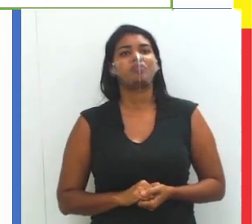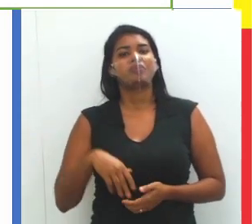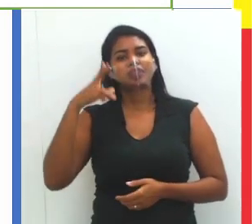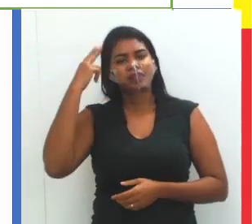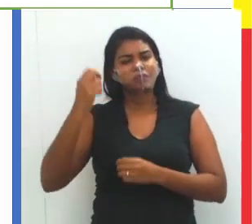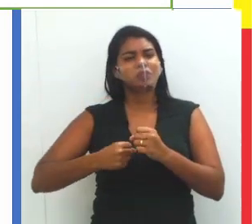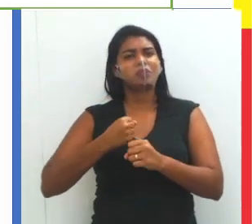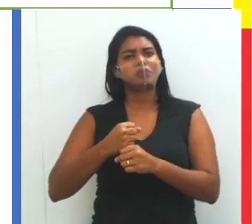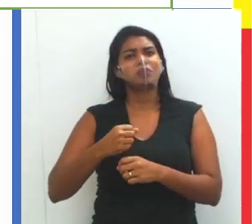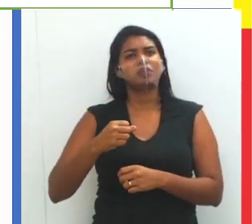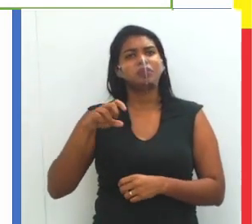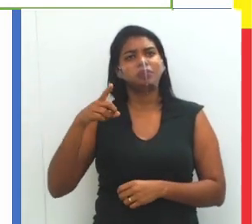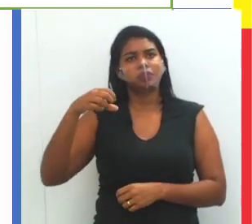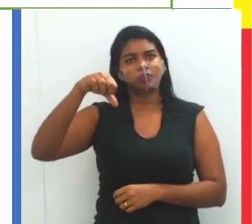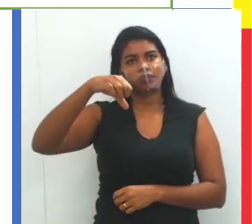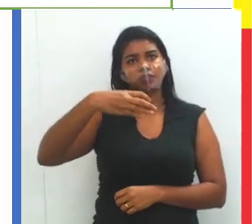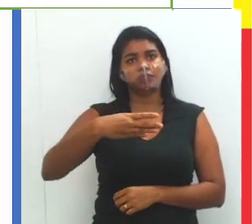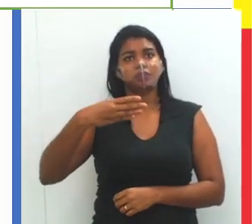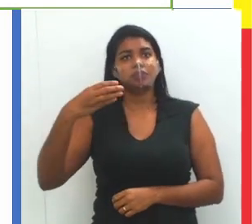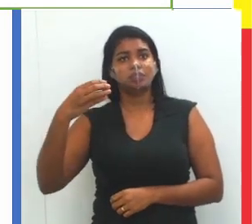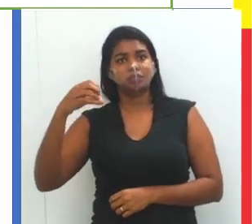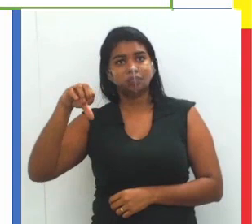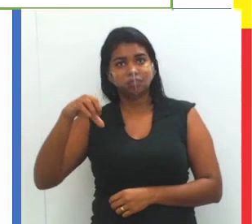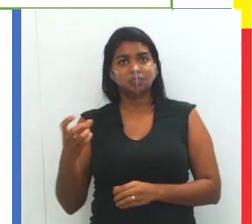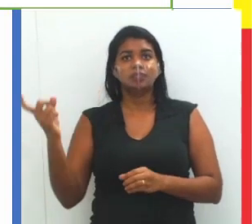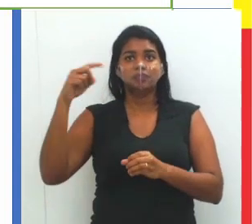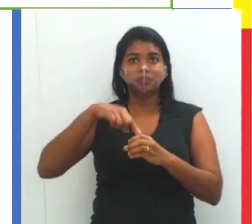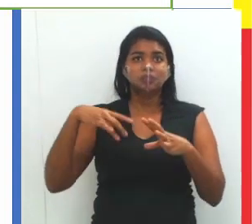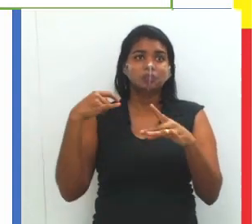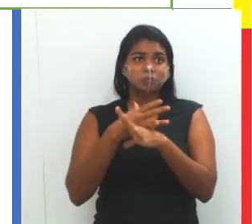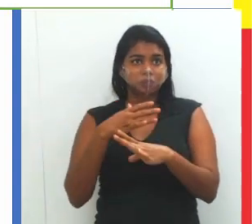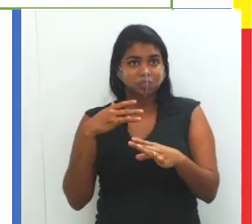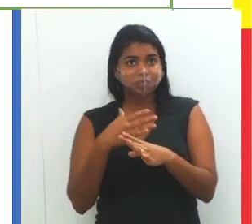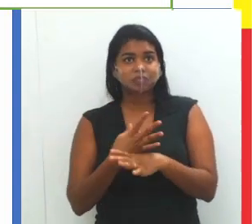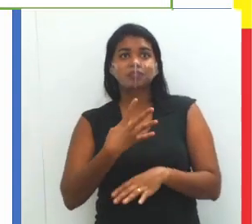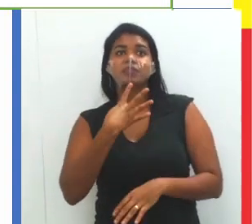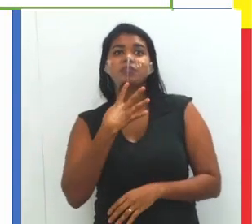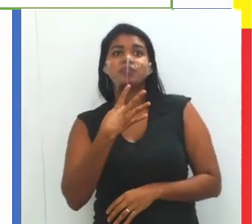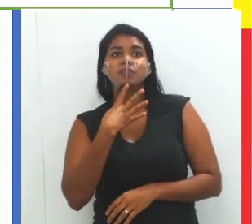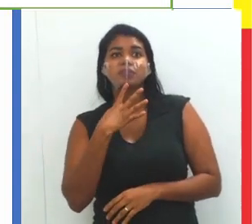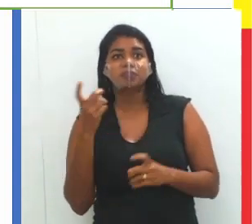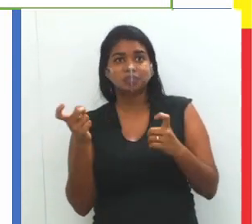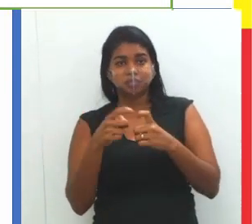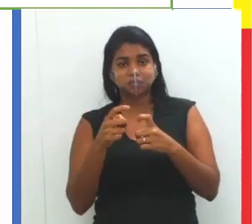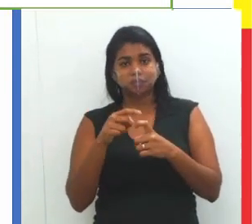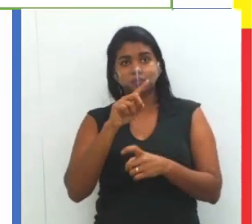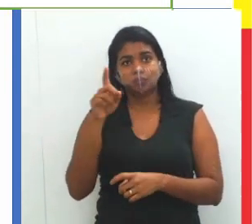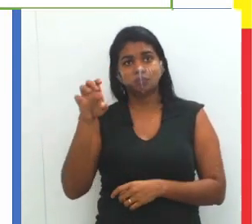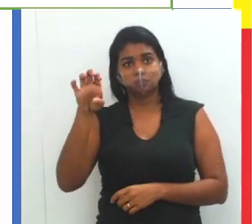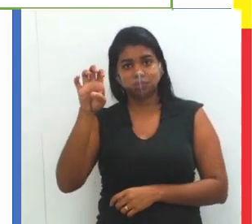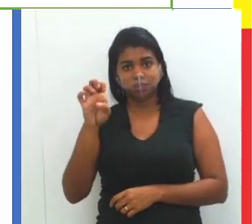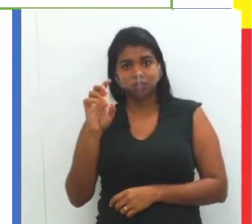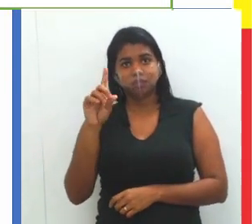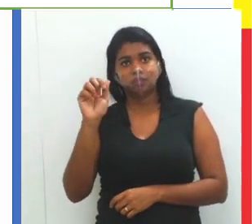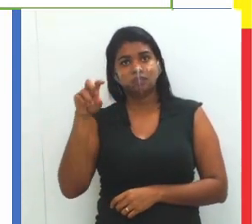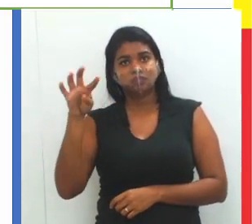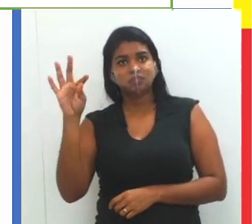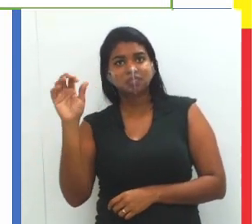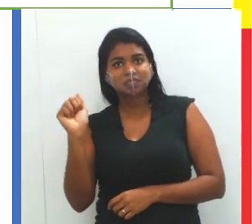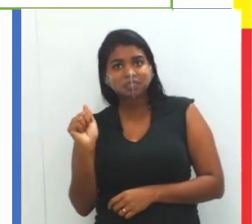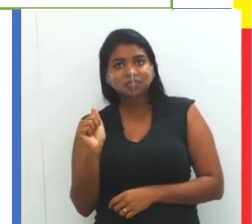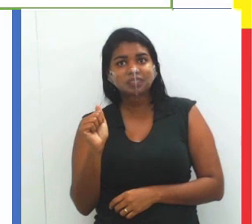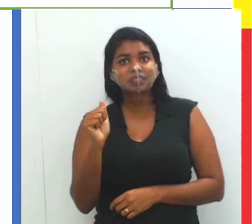mesmo ano de 1949 ele volta para o Recife, quando conhece o médico Zé Dantas, que